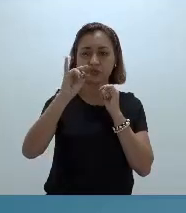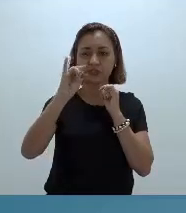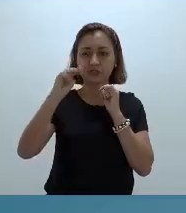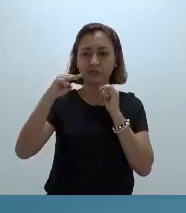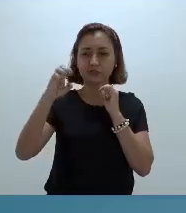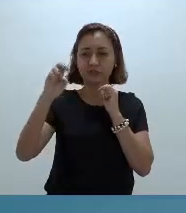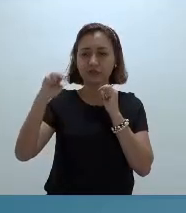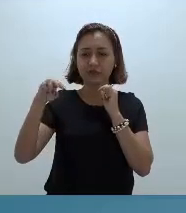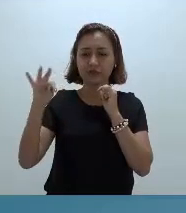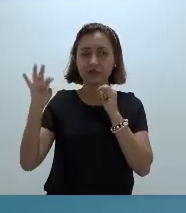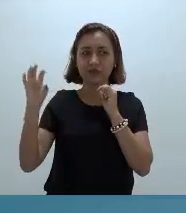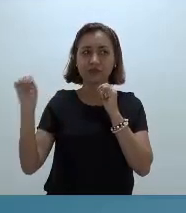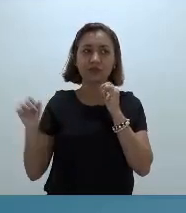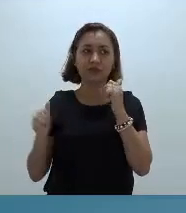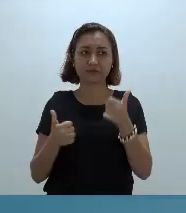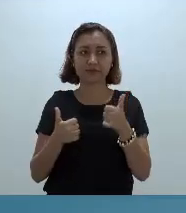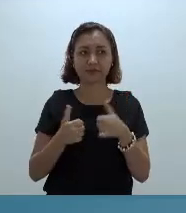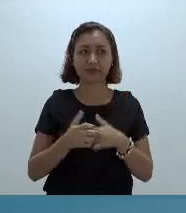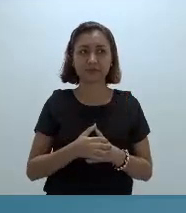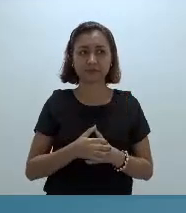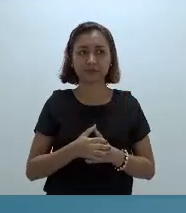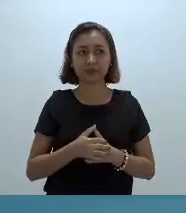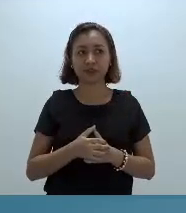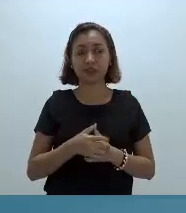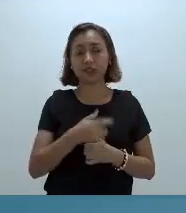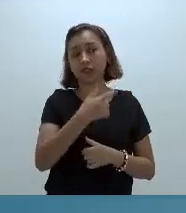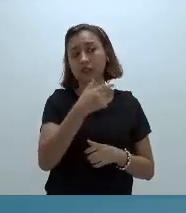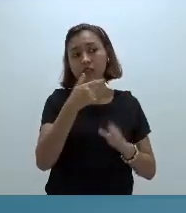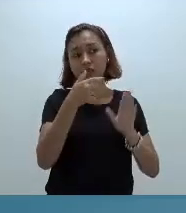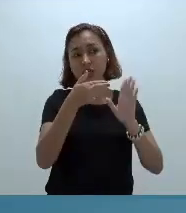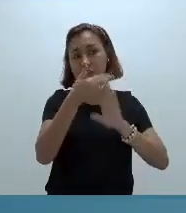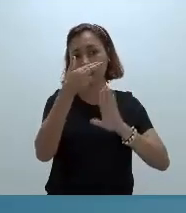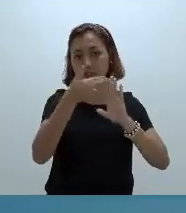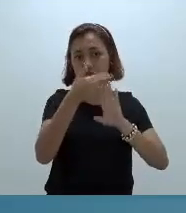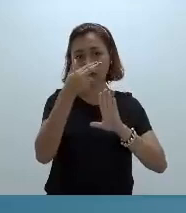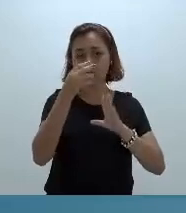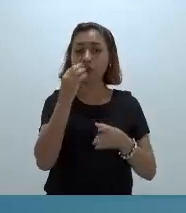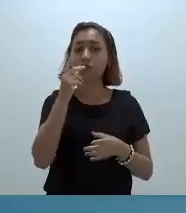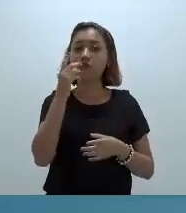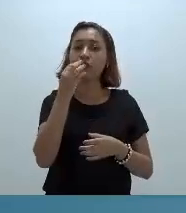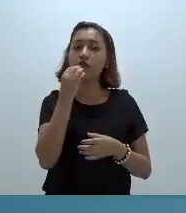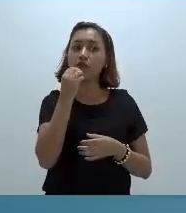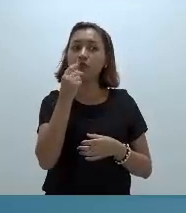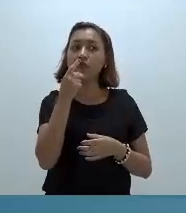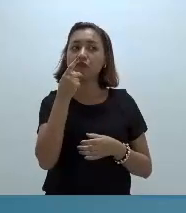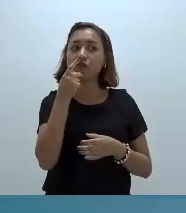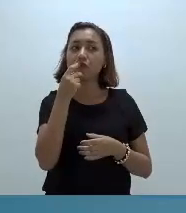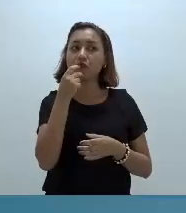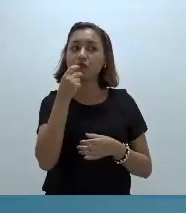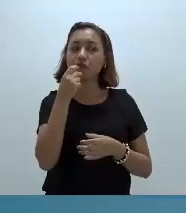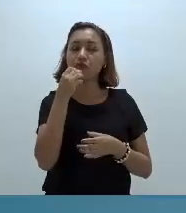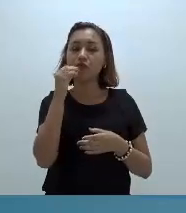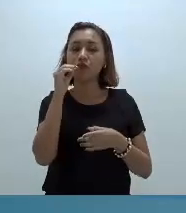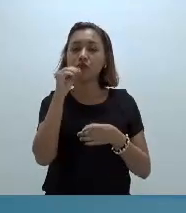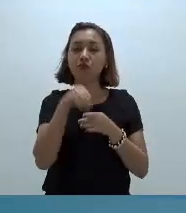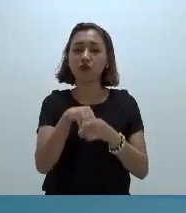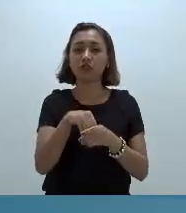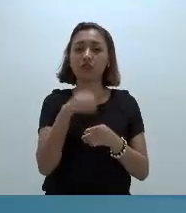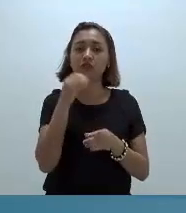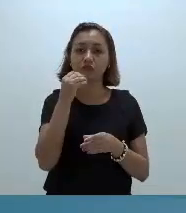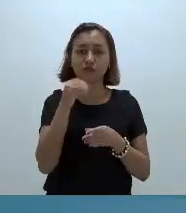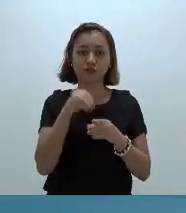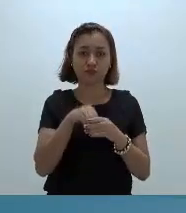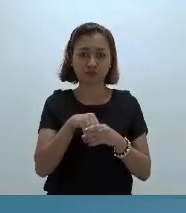O digno relator vota pelo desprovimento do agravo interno.